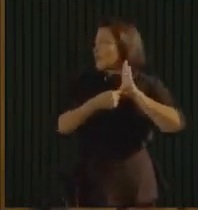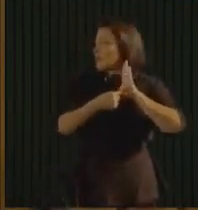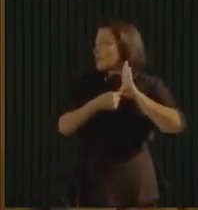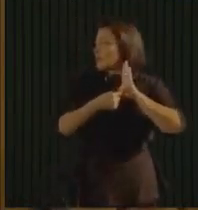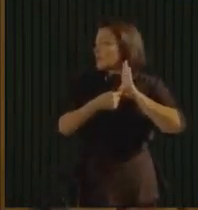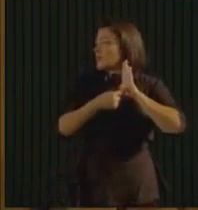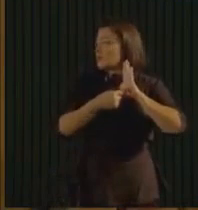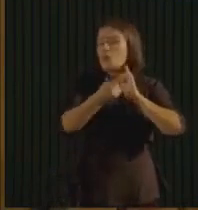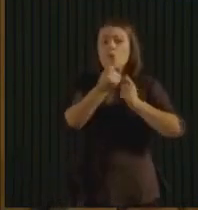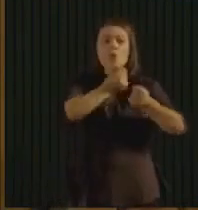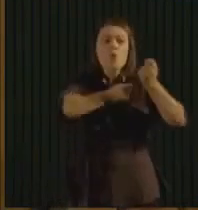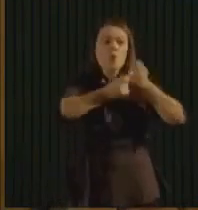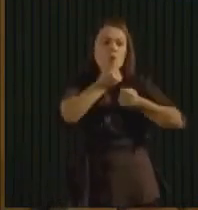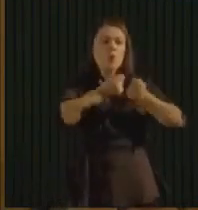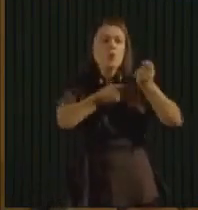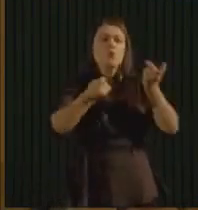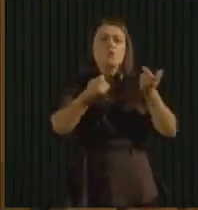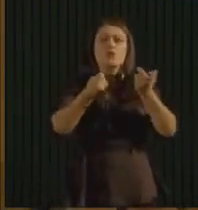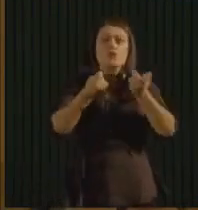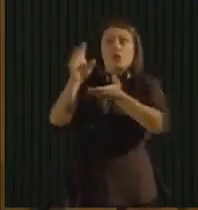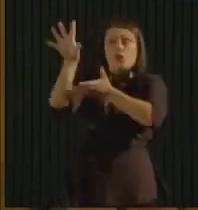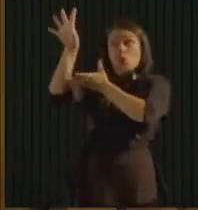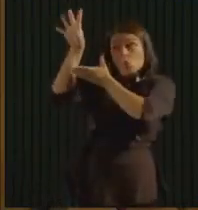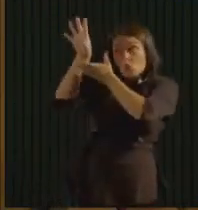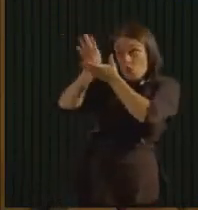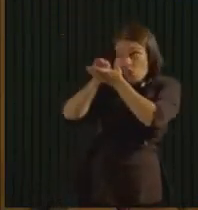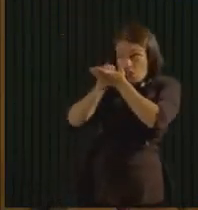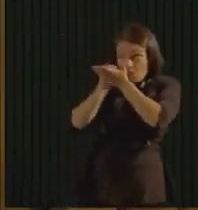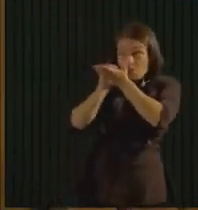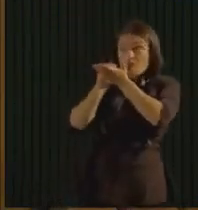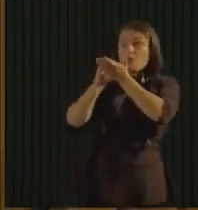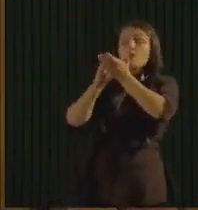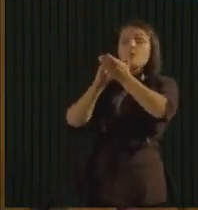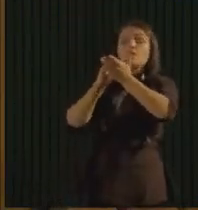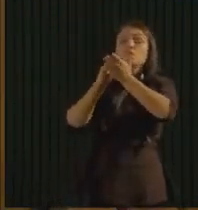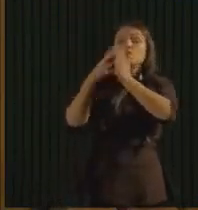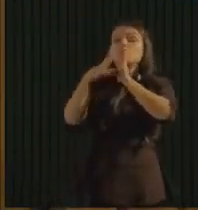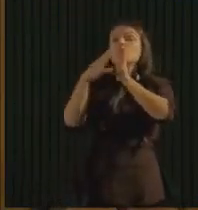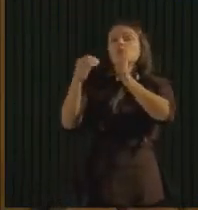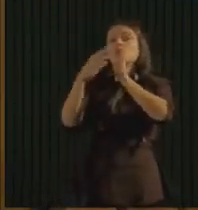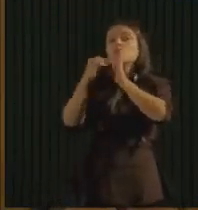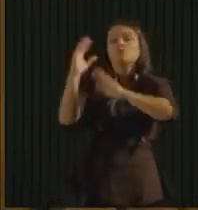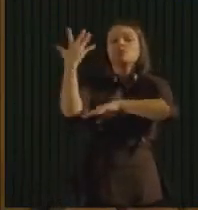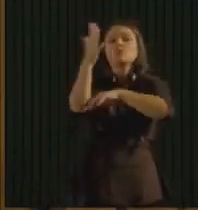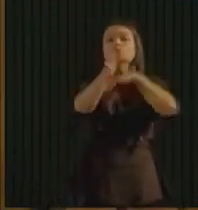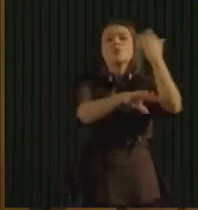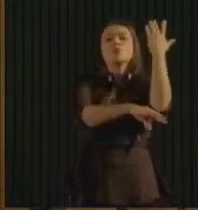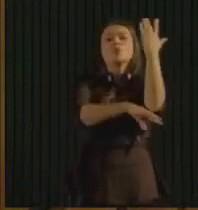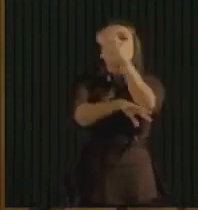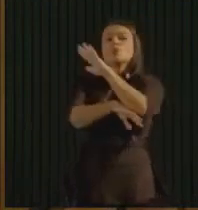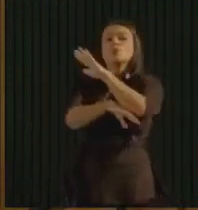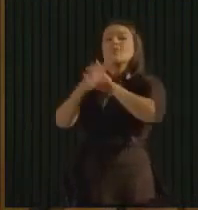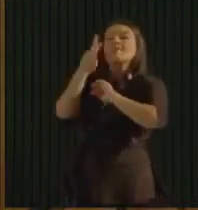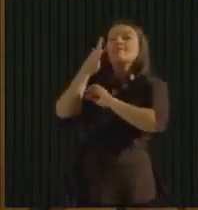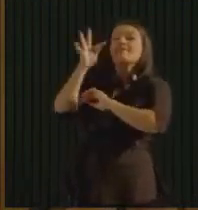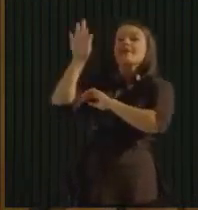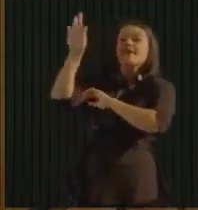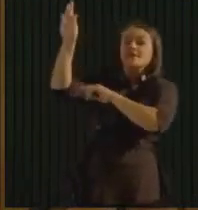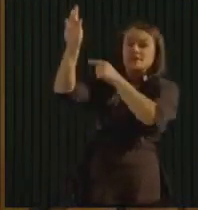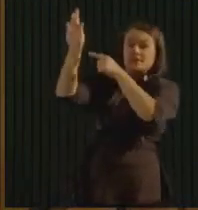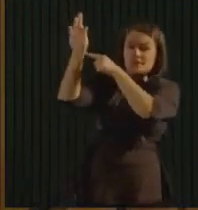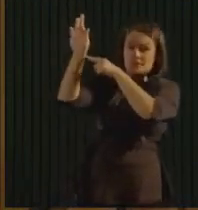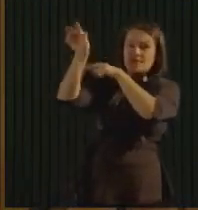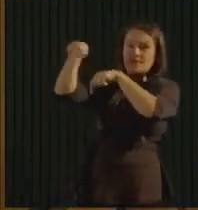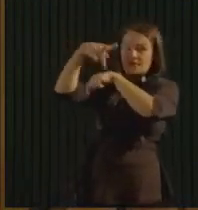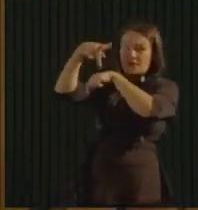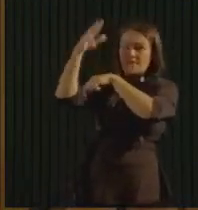da Ecologia francesa e que é bastante claro para facilitar, inclusive, a colocação das nossas considerações